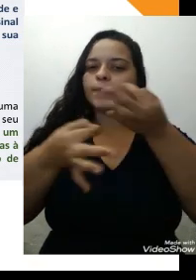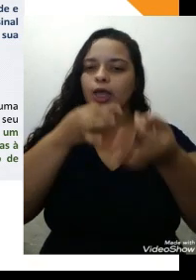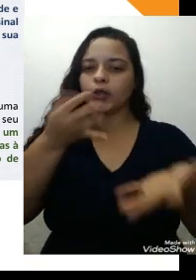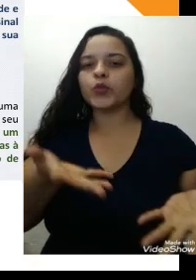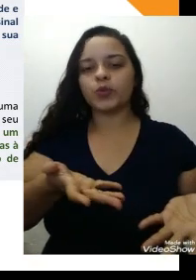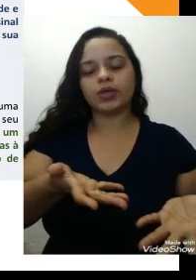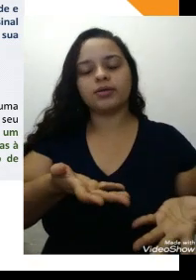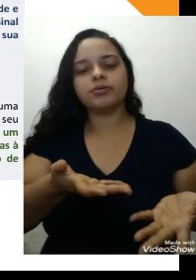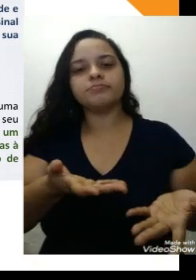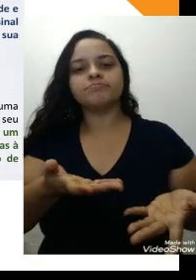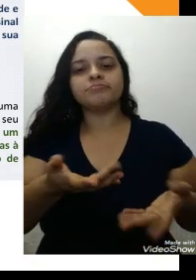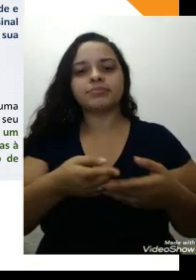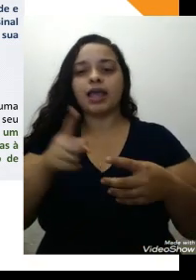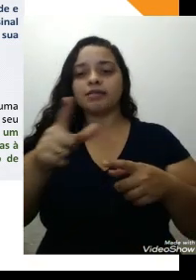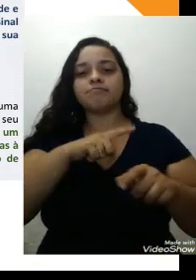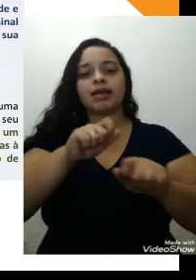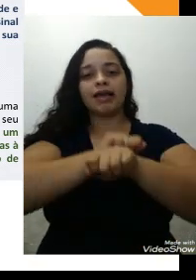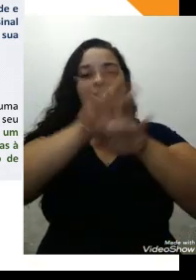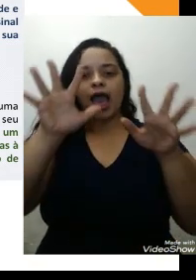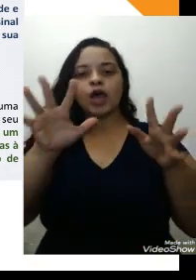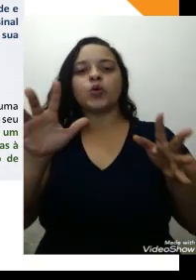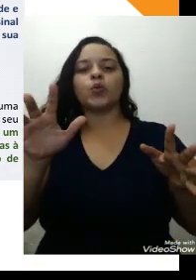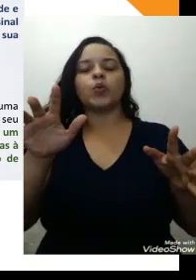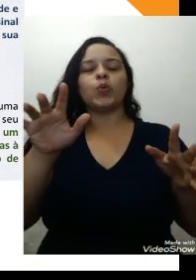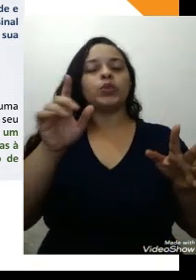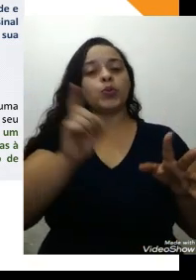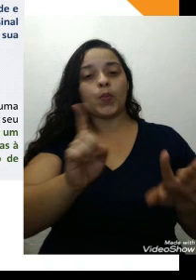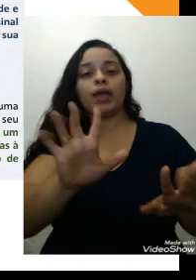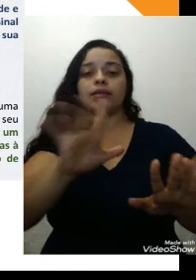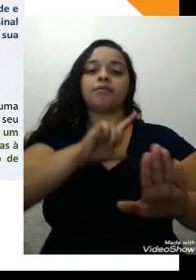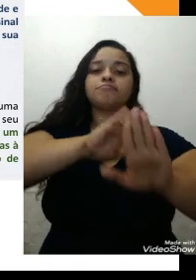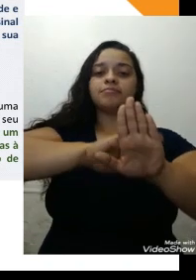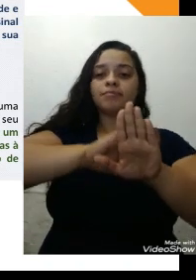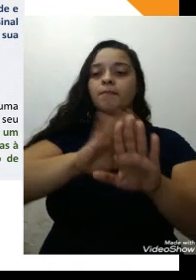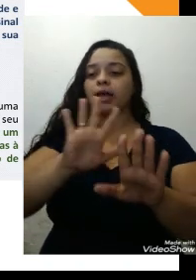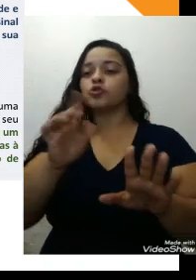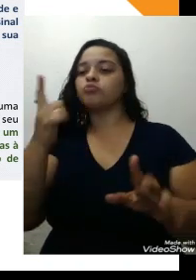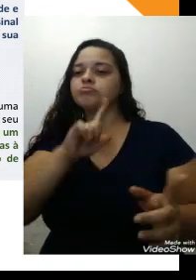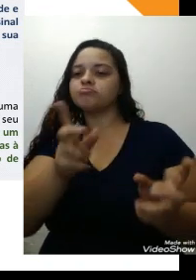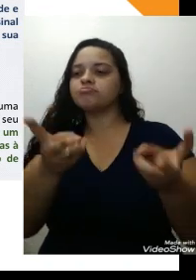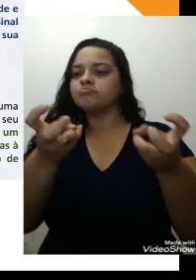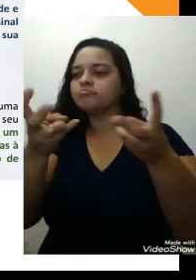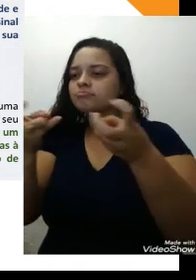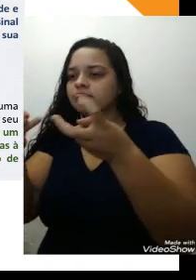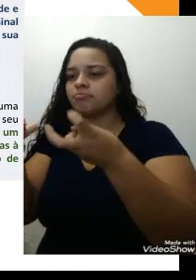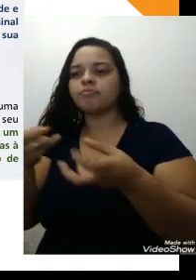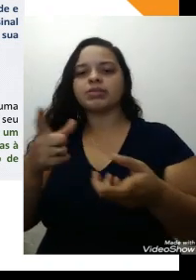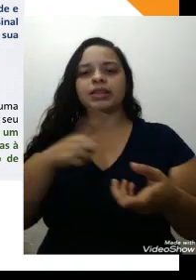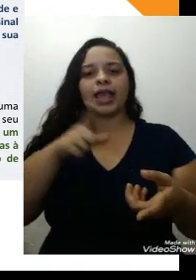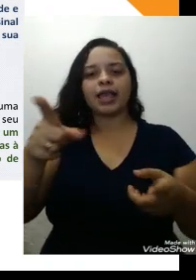estar sendo esclarecida, demonstrada, através de determinados comportamentos que são